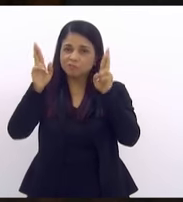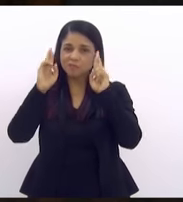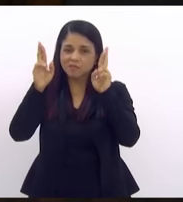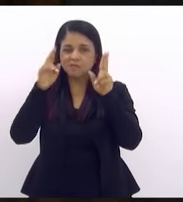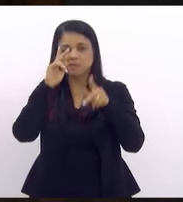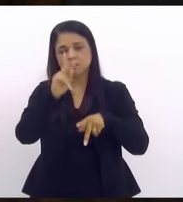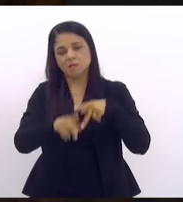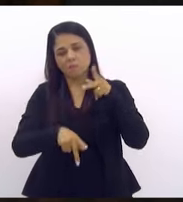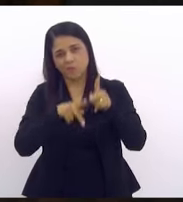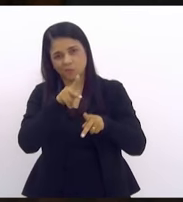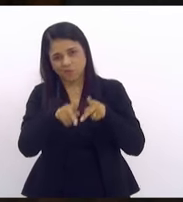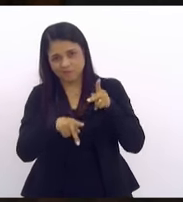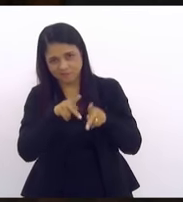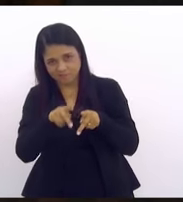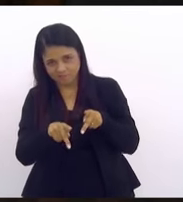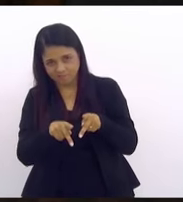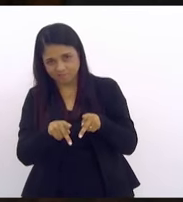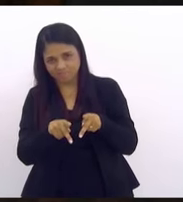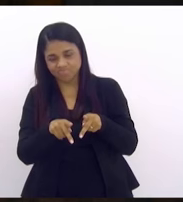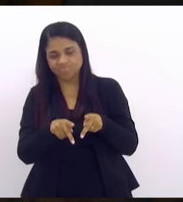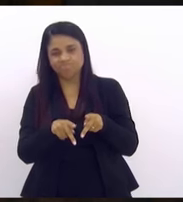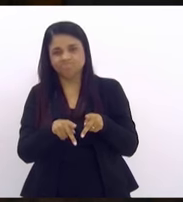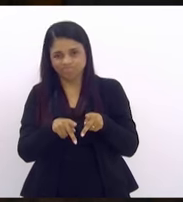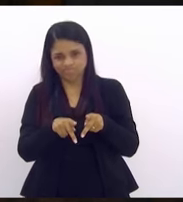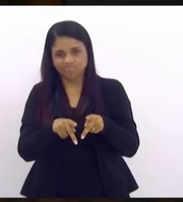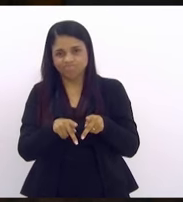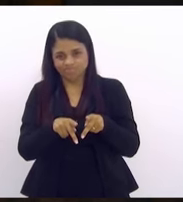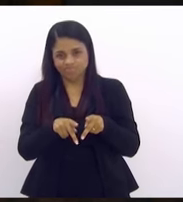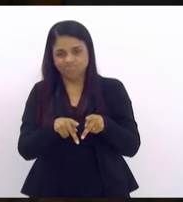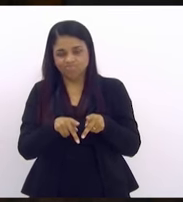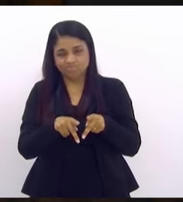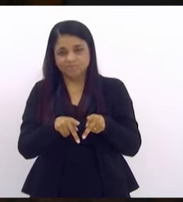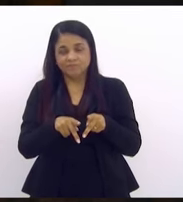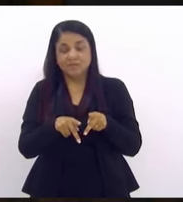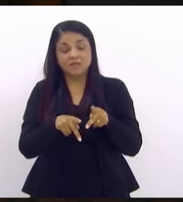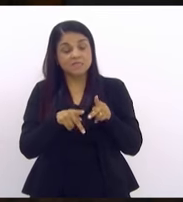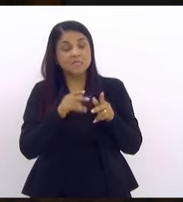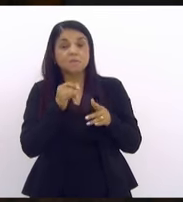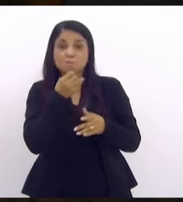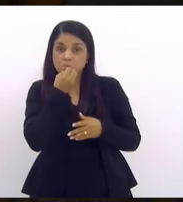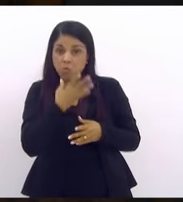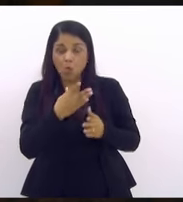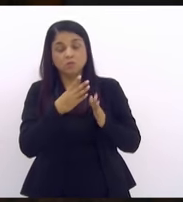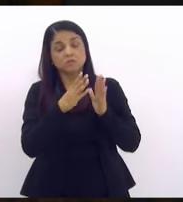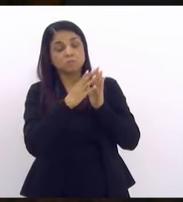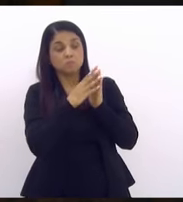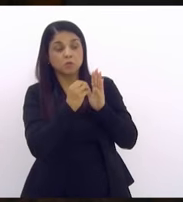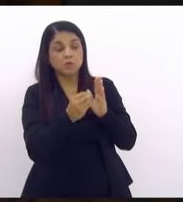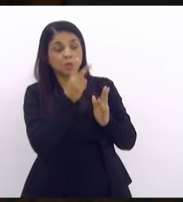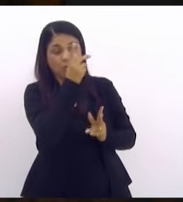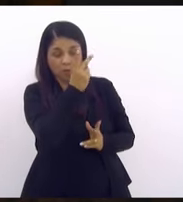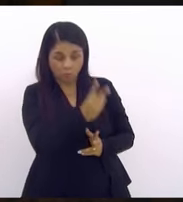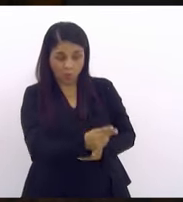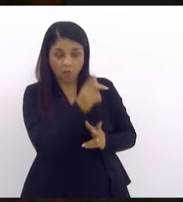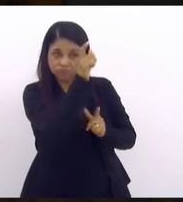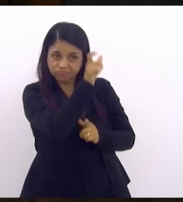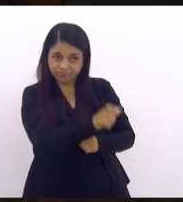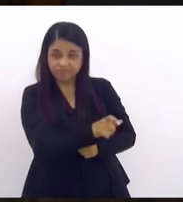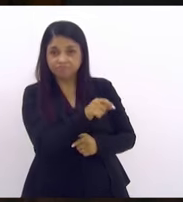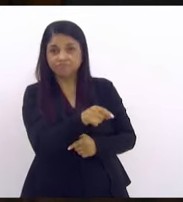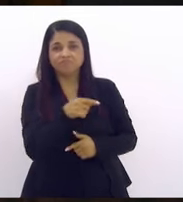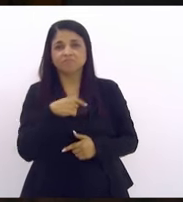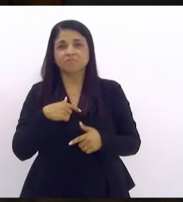precisamos resgatar e resgatando bons exemplos como o senhor Então essa medalha Tira Dentes que é a